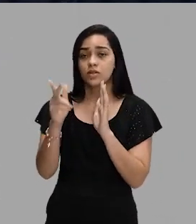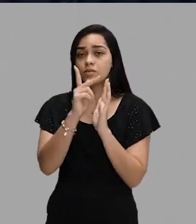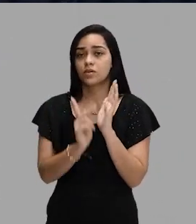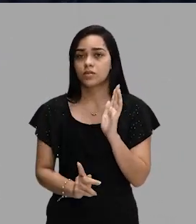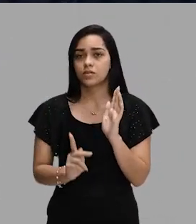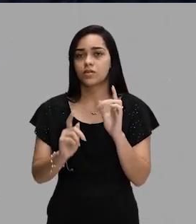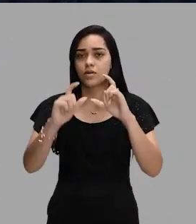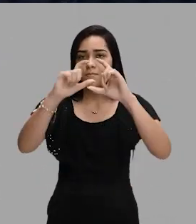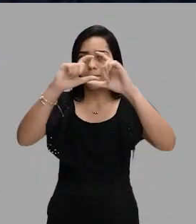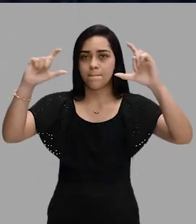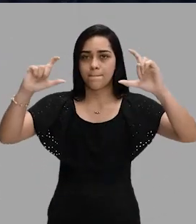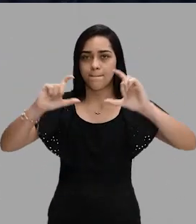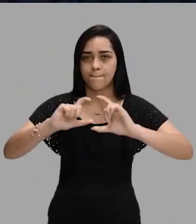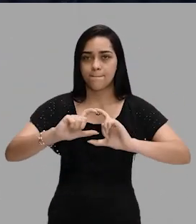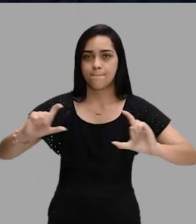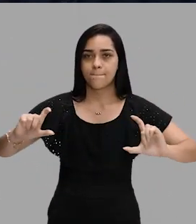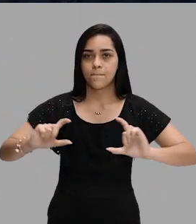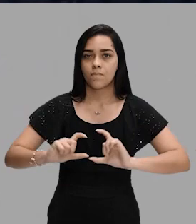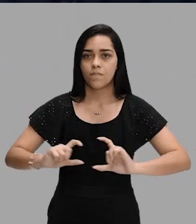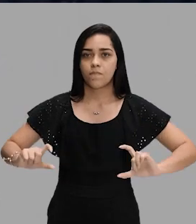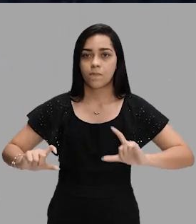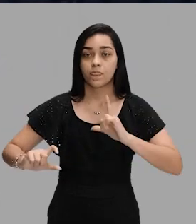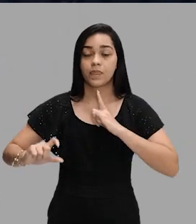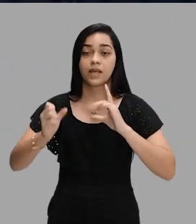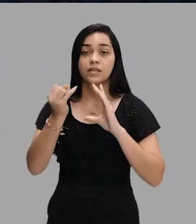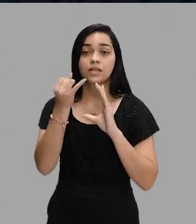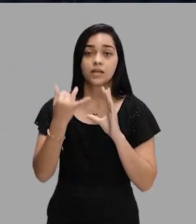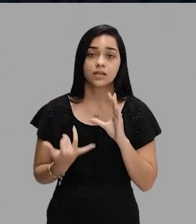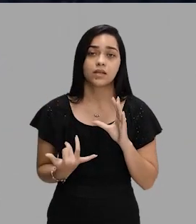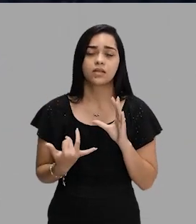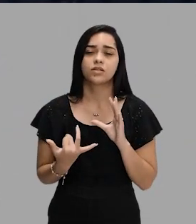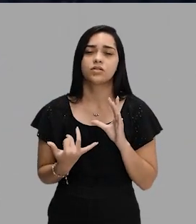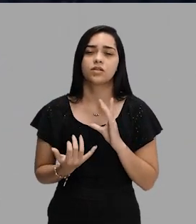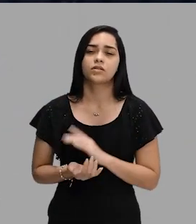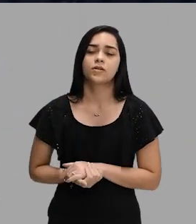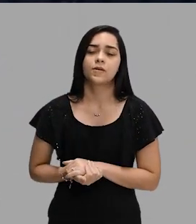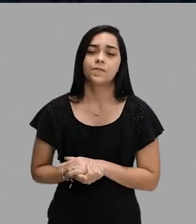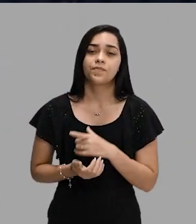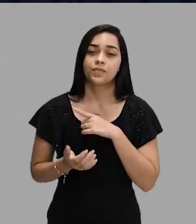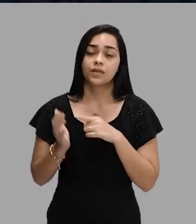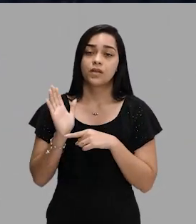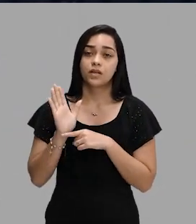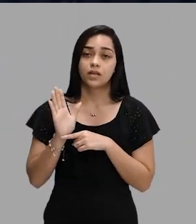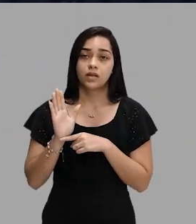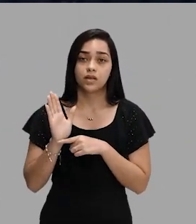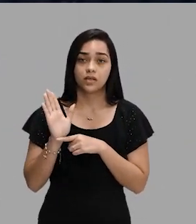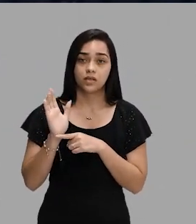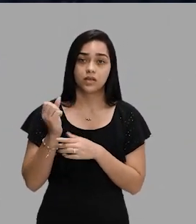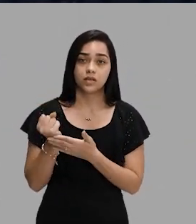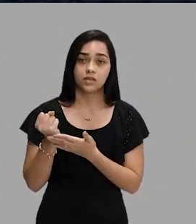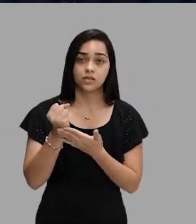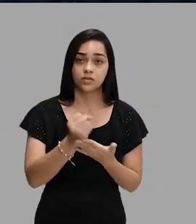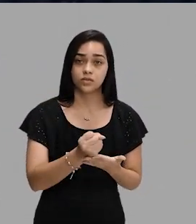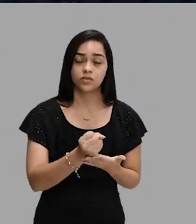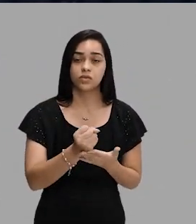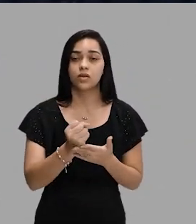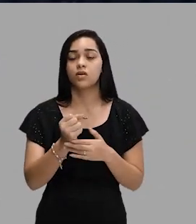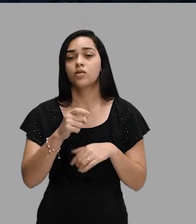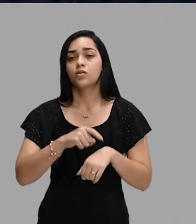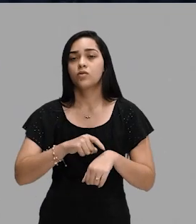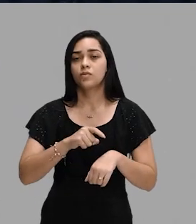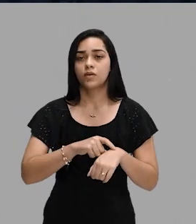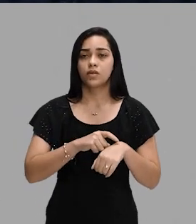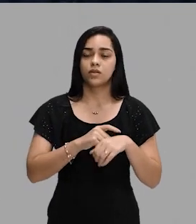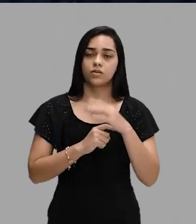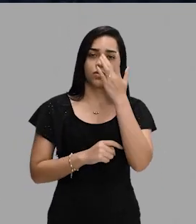em parágrafos, com essas características, tá? As contribuições desse momento em que se vive, do bom